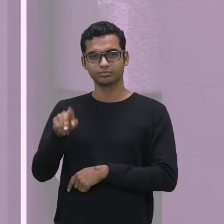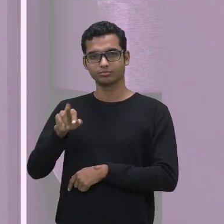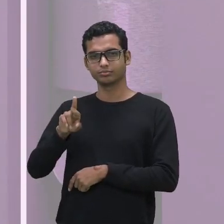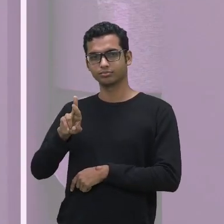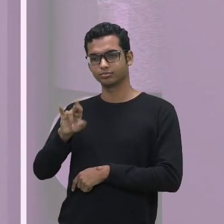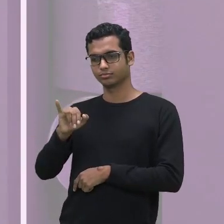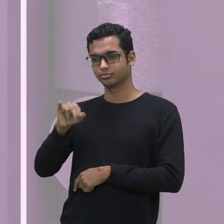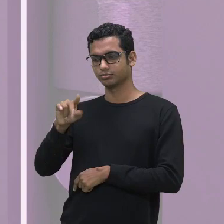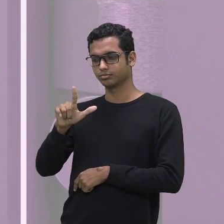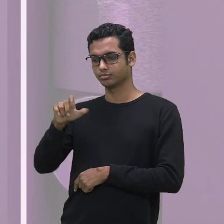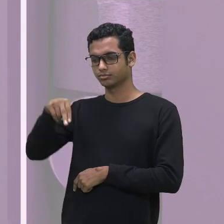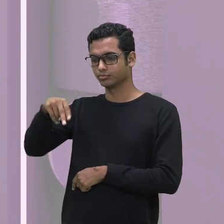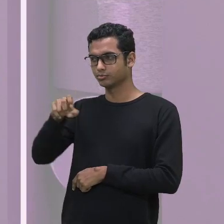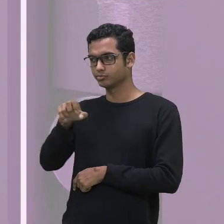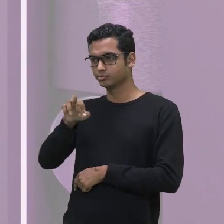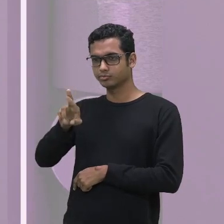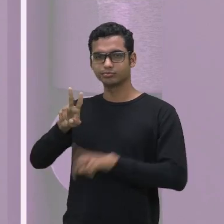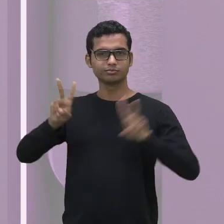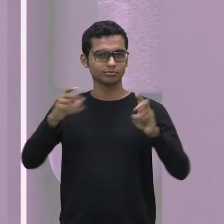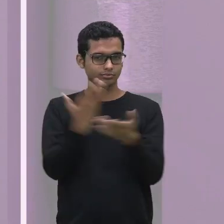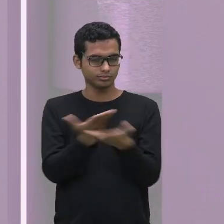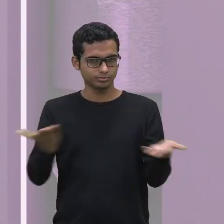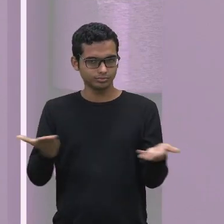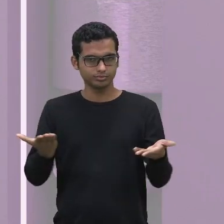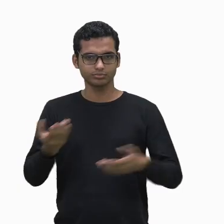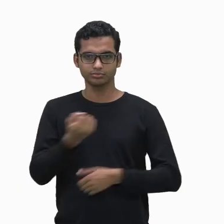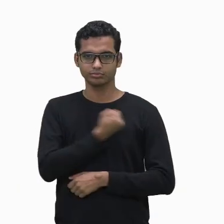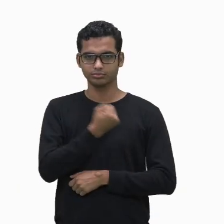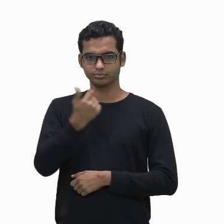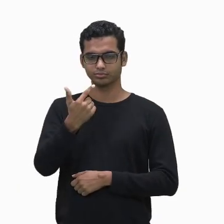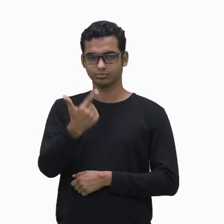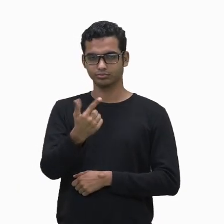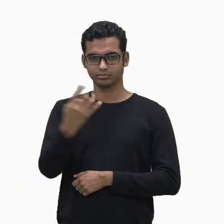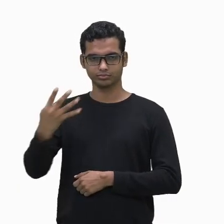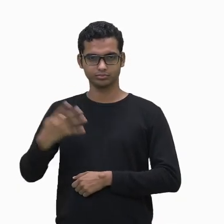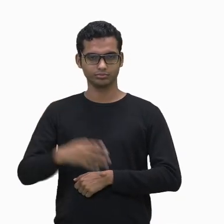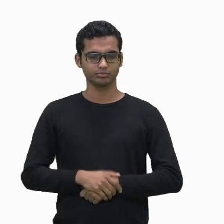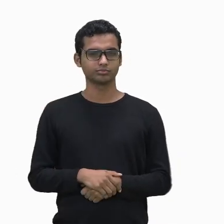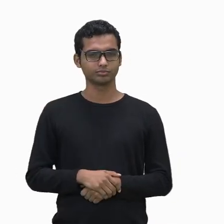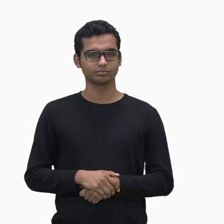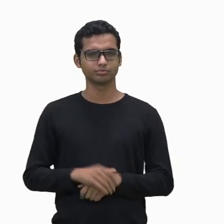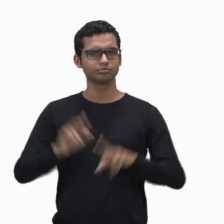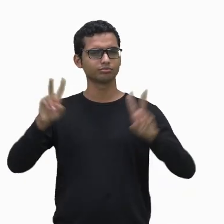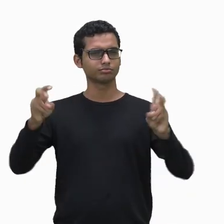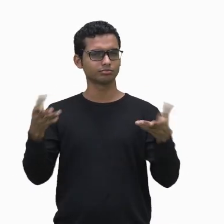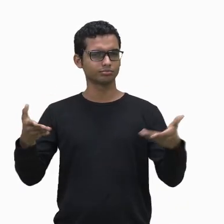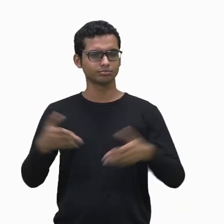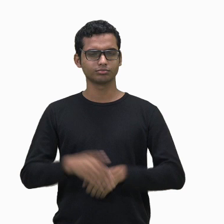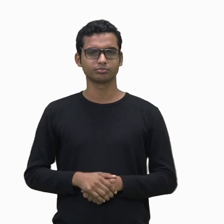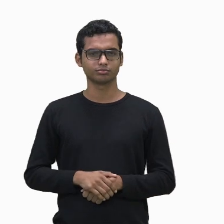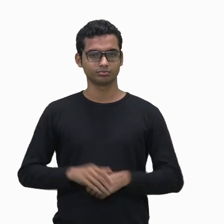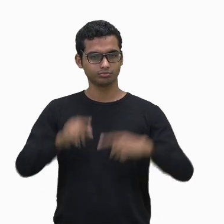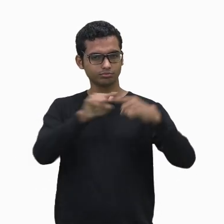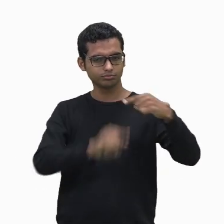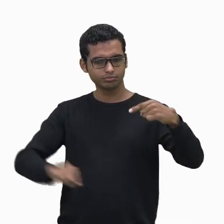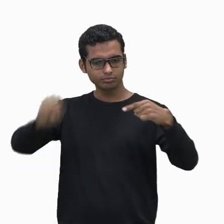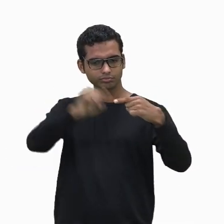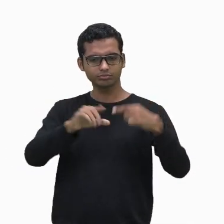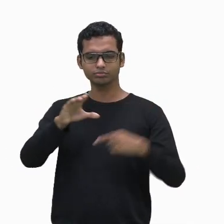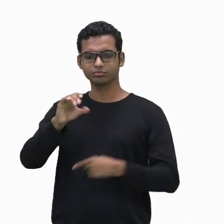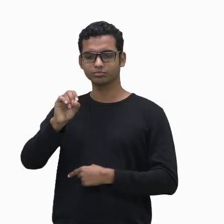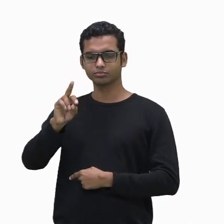você acompanhe comigo o tema da nossa aula, a aula de número 24. O objeto de conhecimento, área da